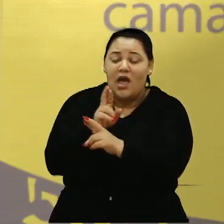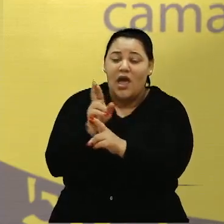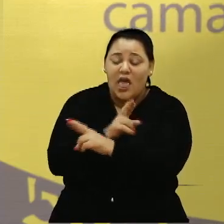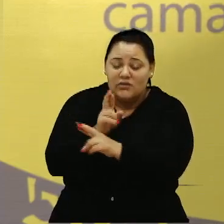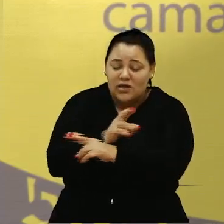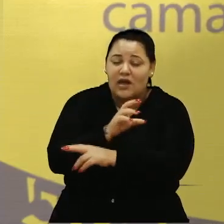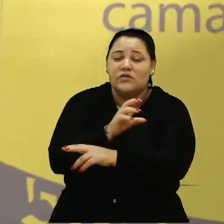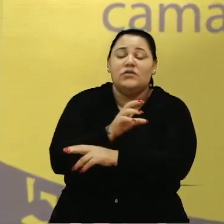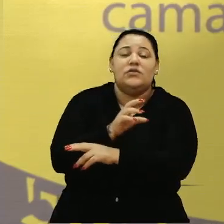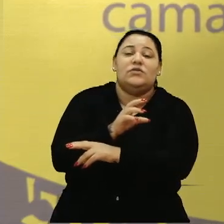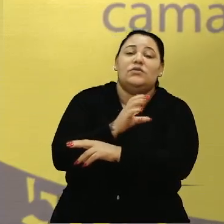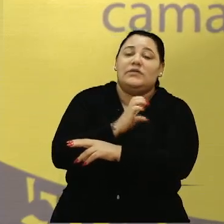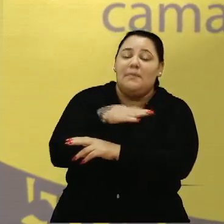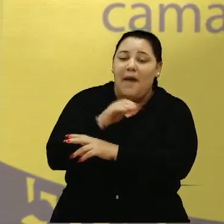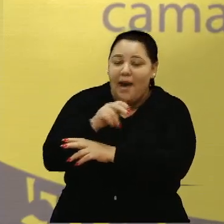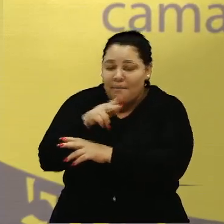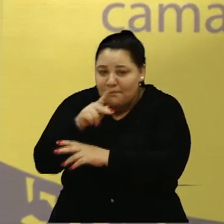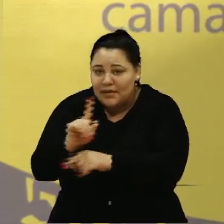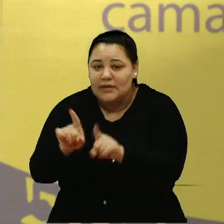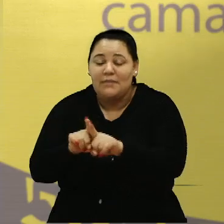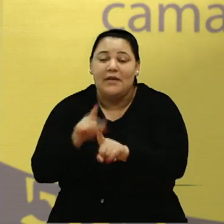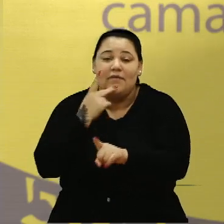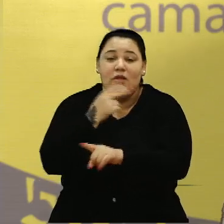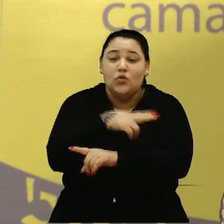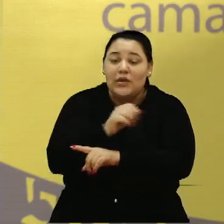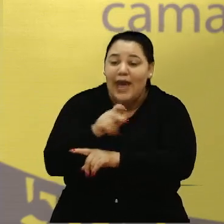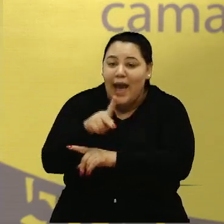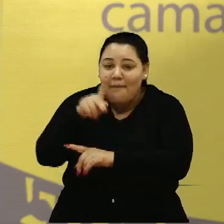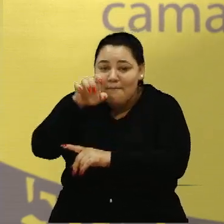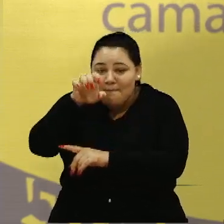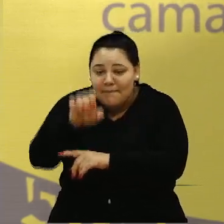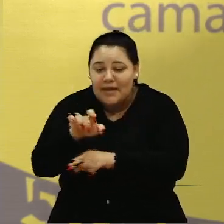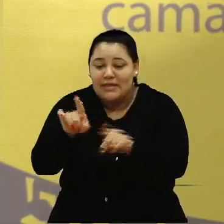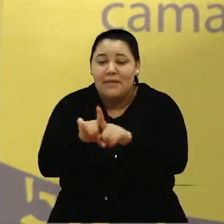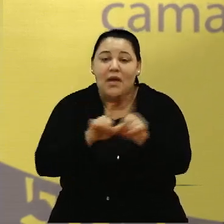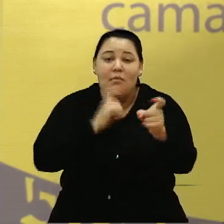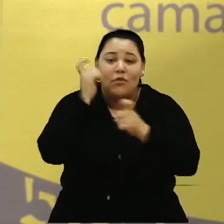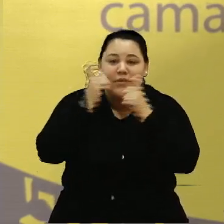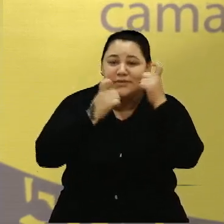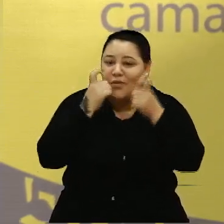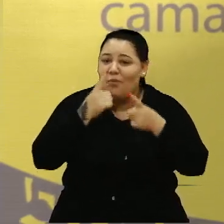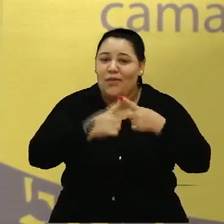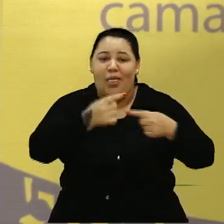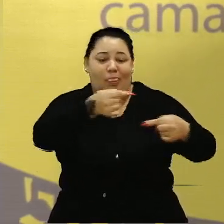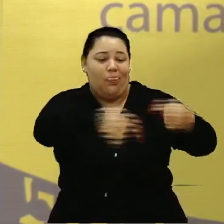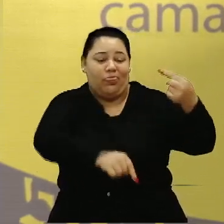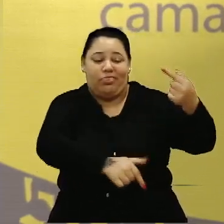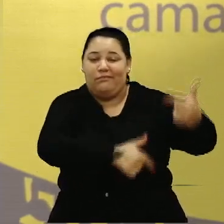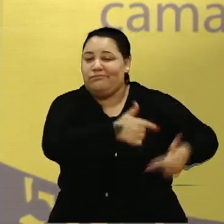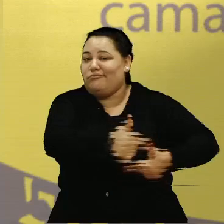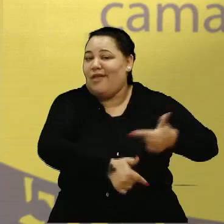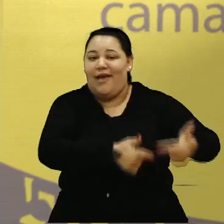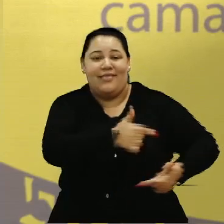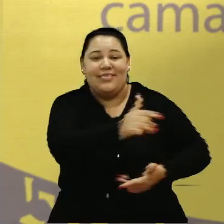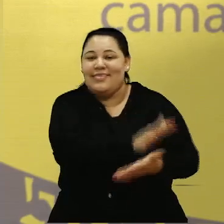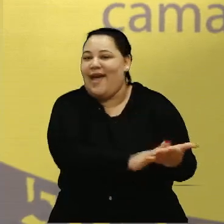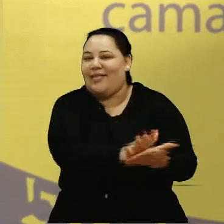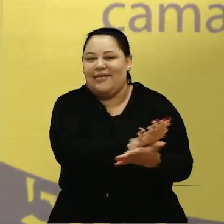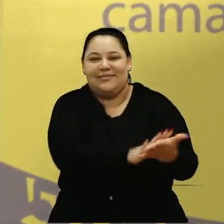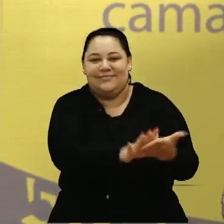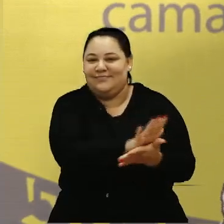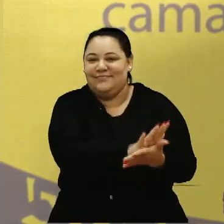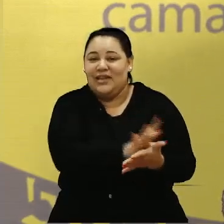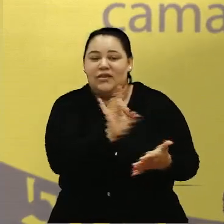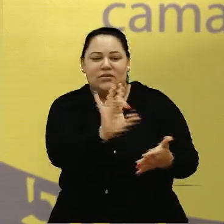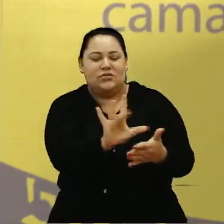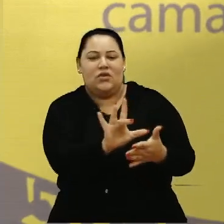aí, falando sobre a questão do NAP e essa preocupação por não estar funcionando nada, né? Ele ter só sido